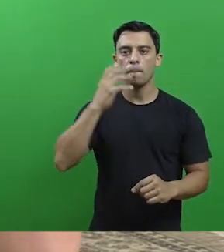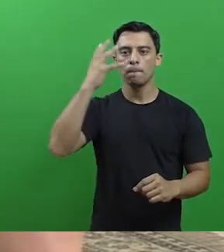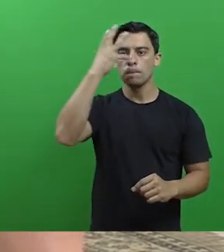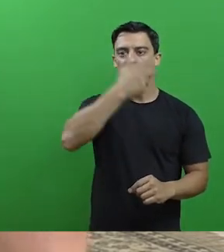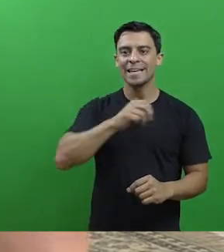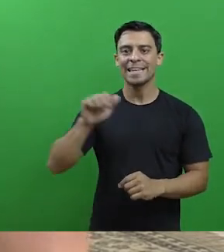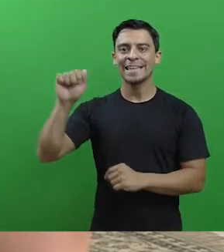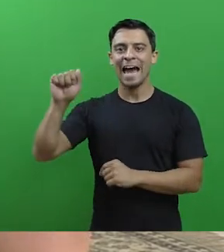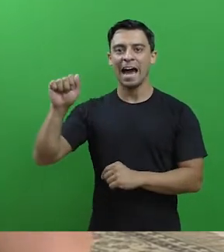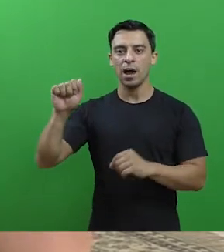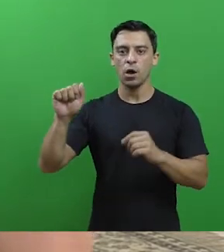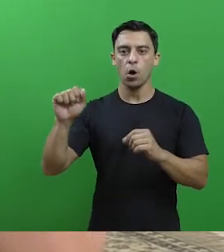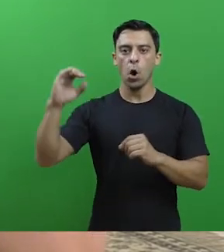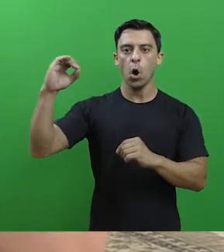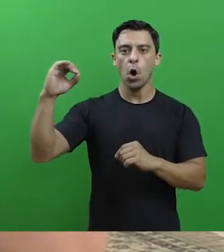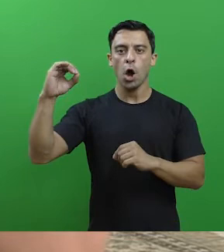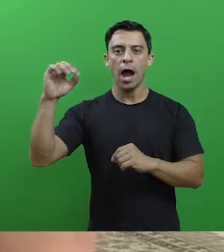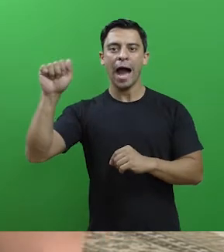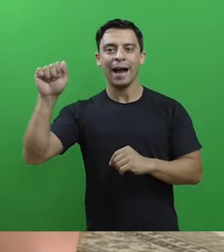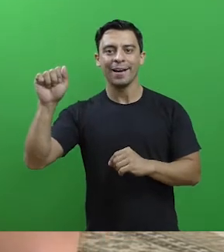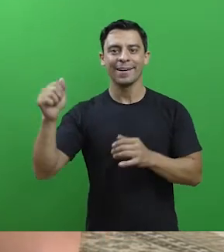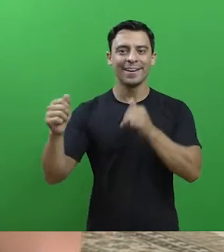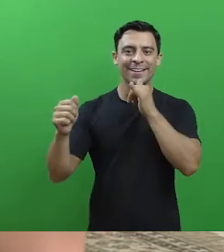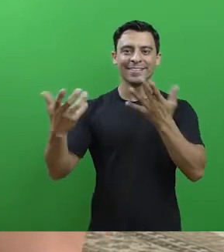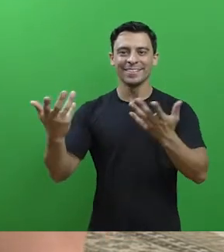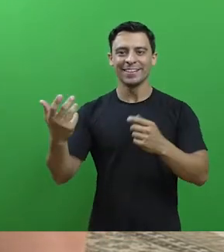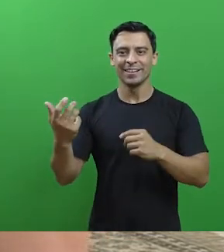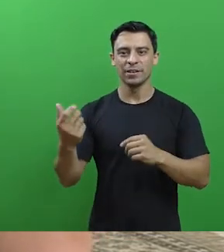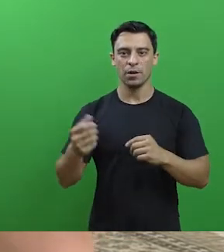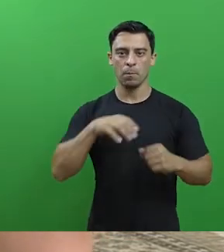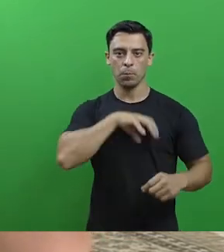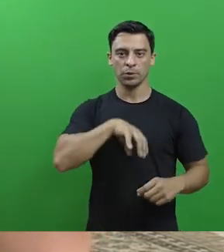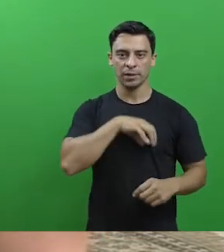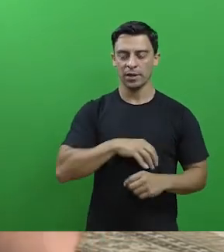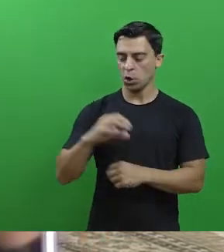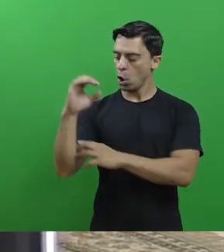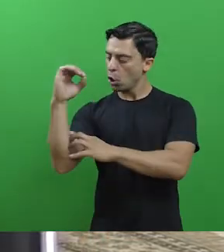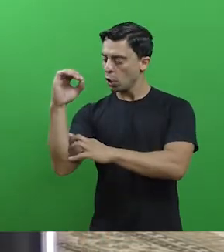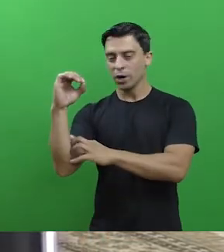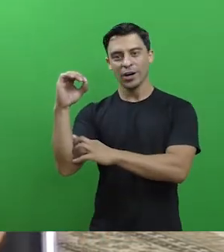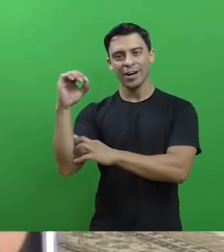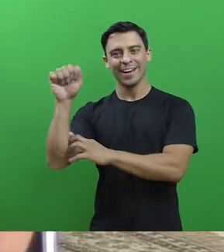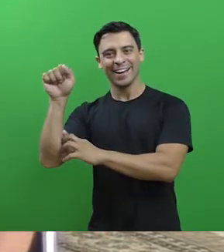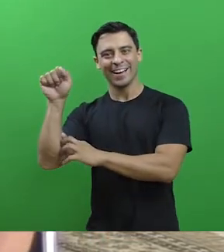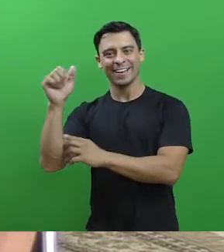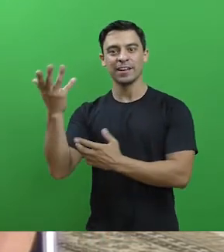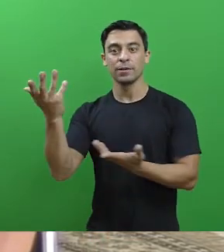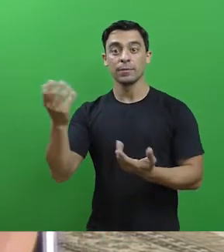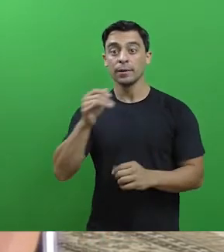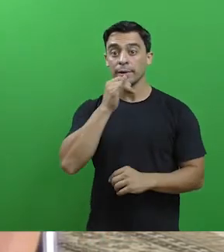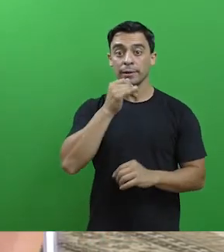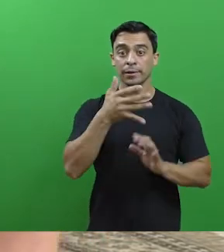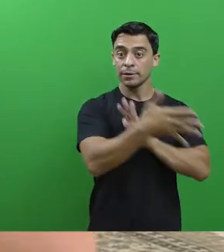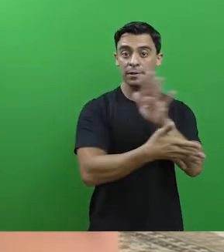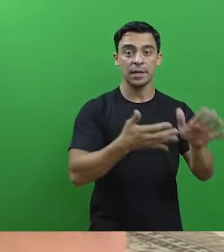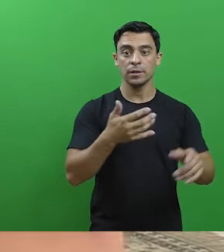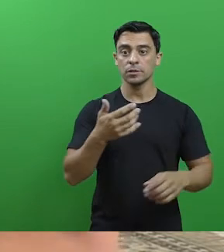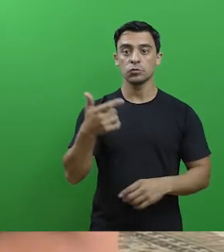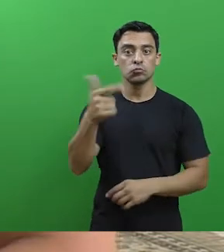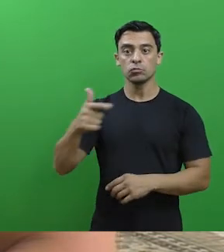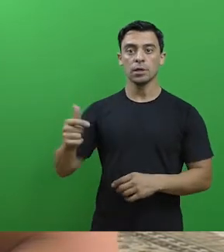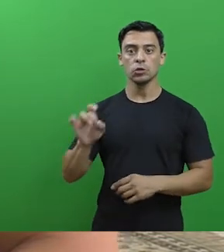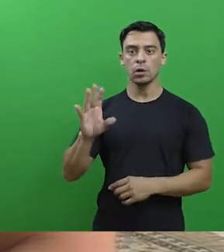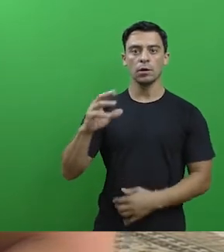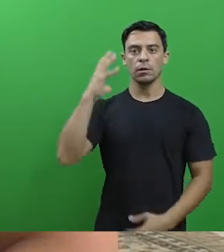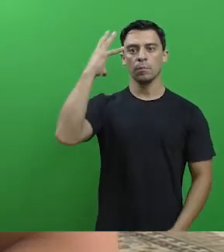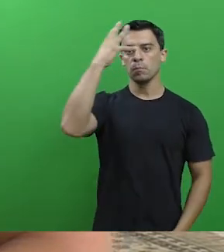Em língua de sinais, no português eu coloco o A, né? A desinência no finalzinho. Em língua de sinais não tem, ó. Bonito. Daí se eu quero